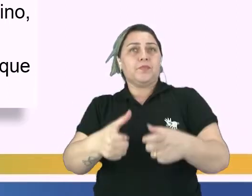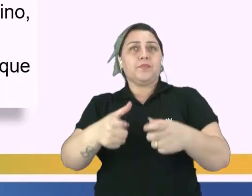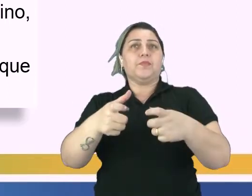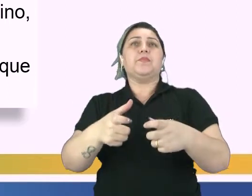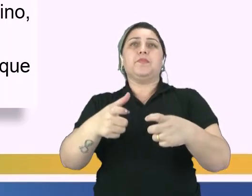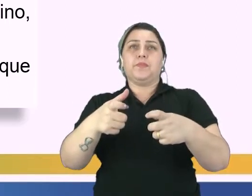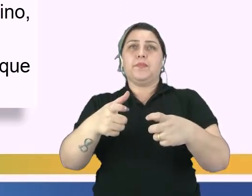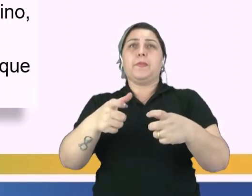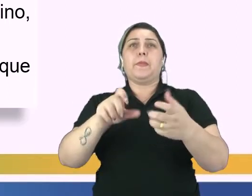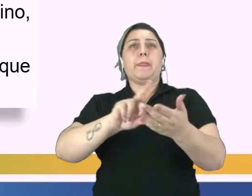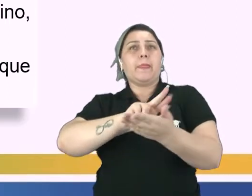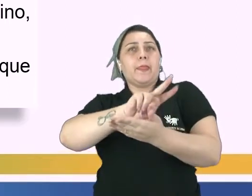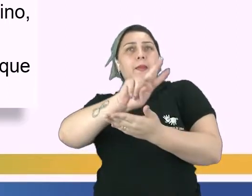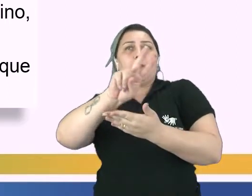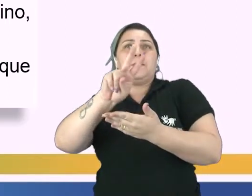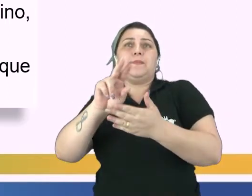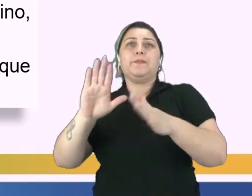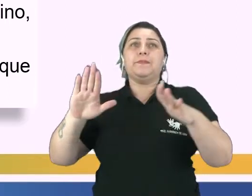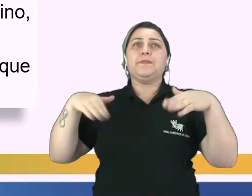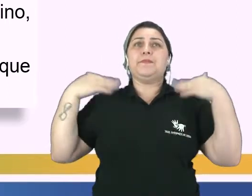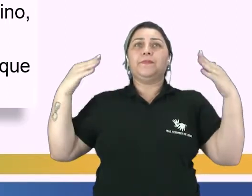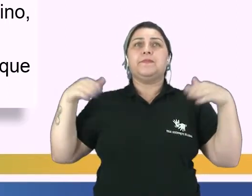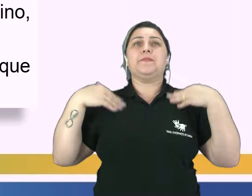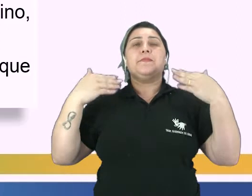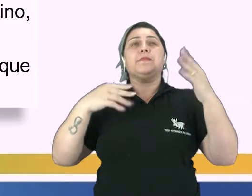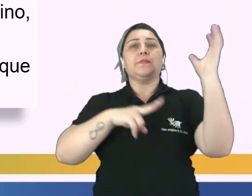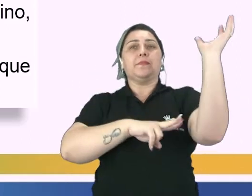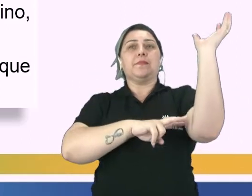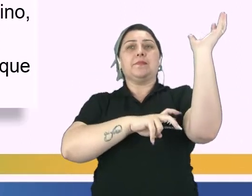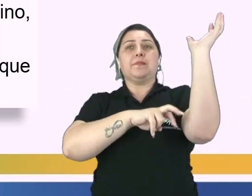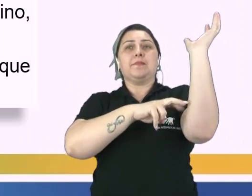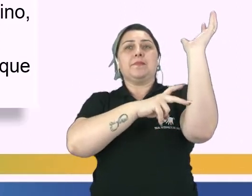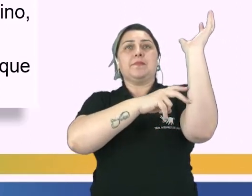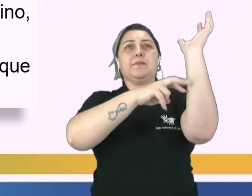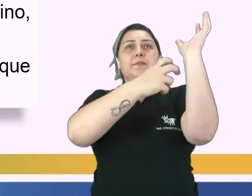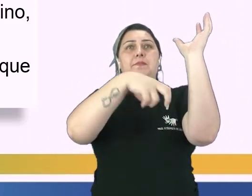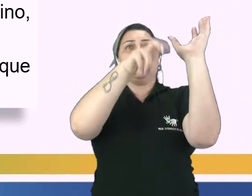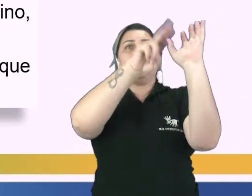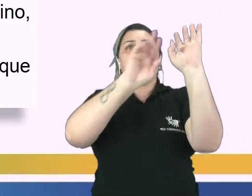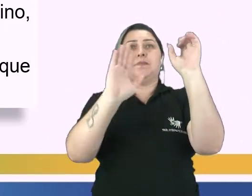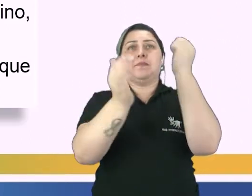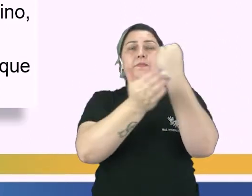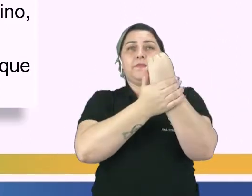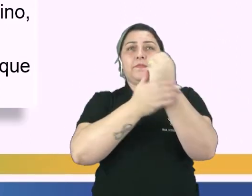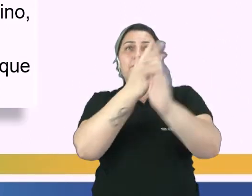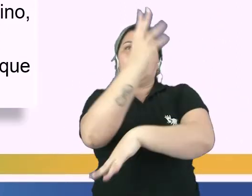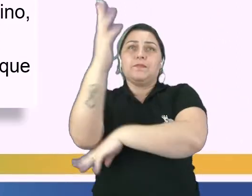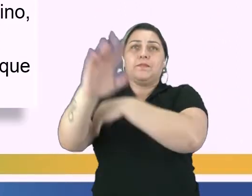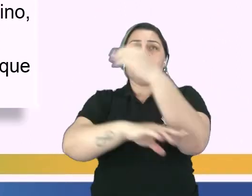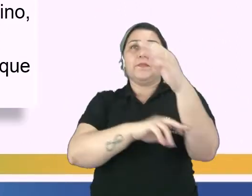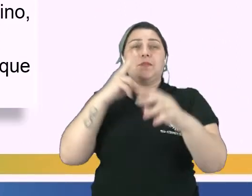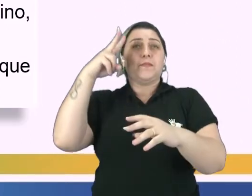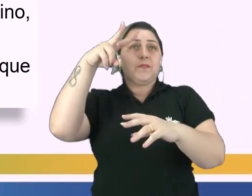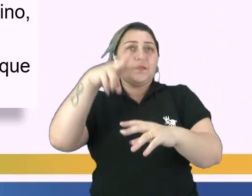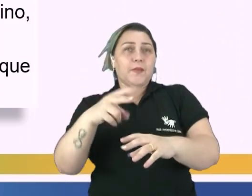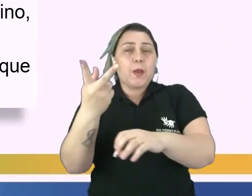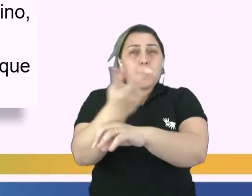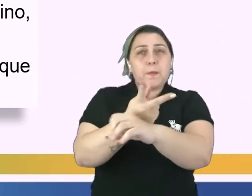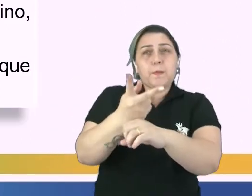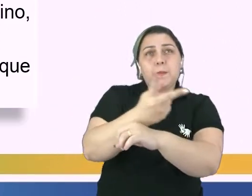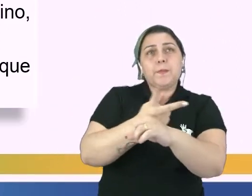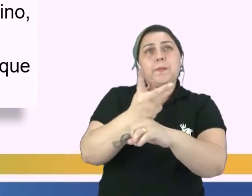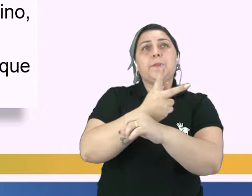lugar. Uma das maiores alegrias era subir em árvore, se esconder nas matas para os outros meninos